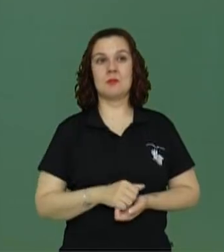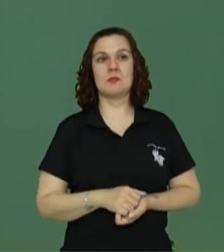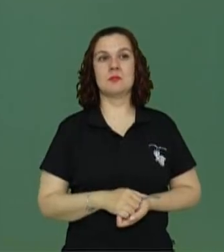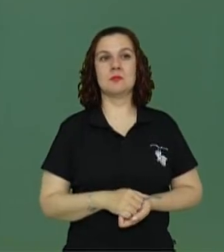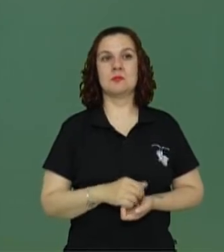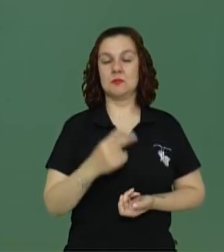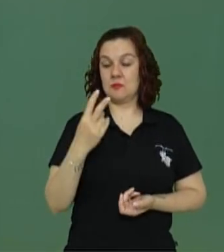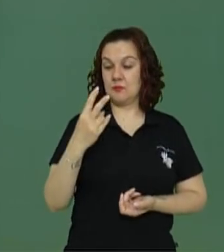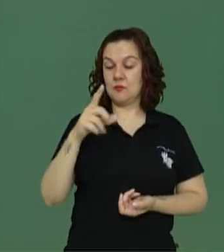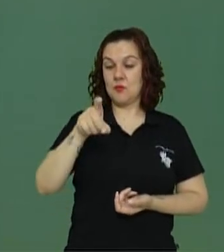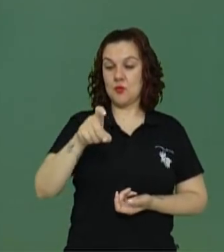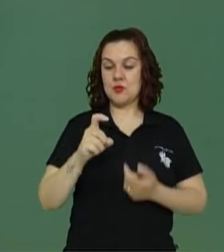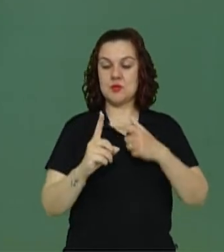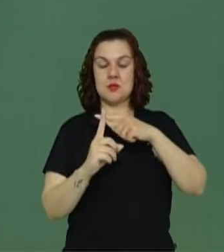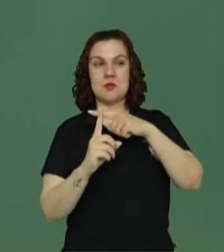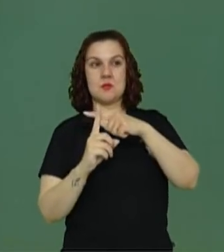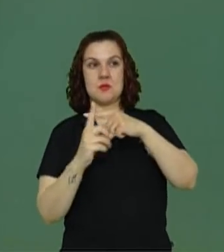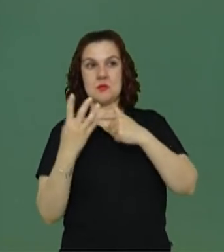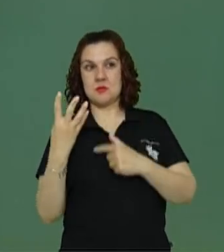está para 2x